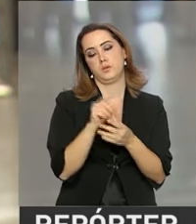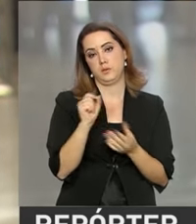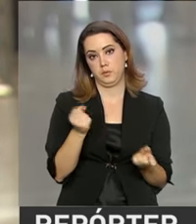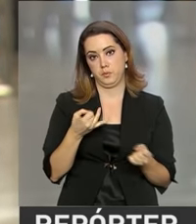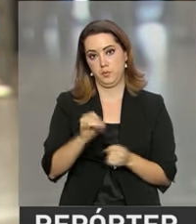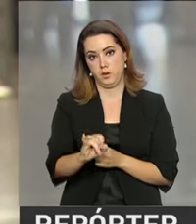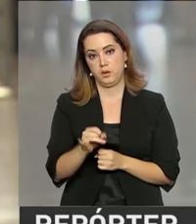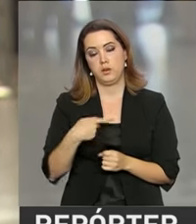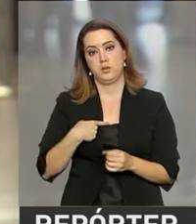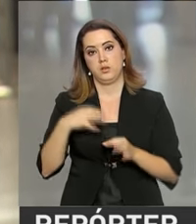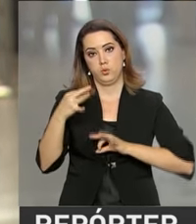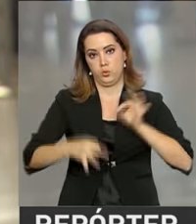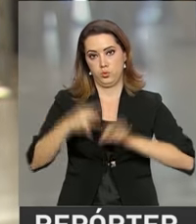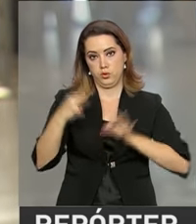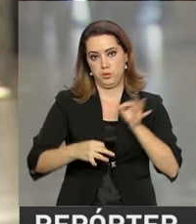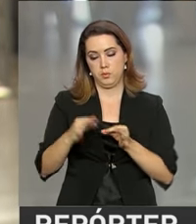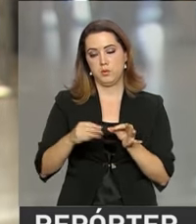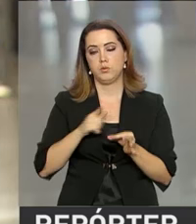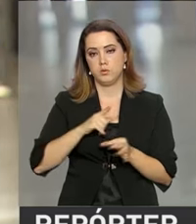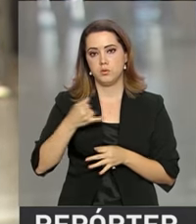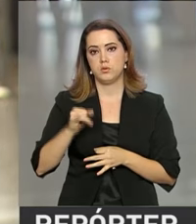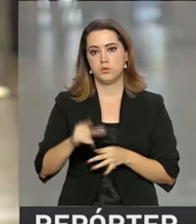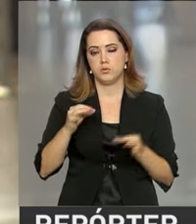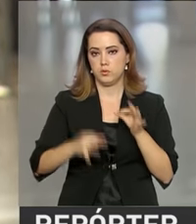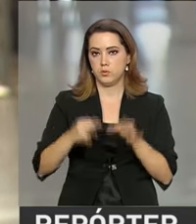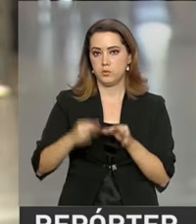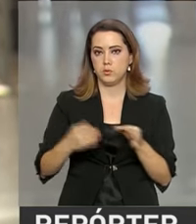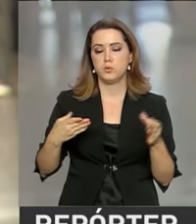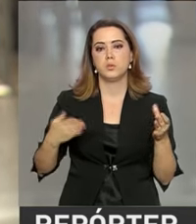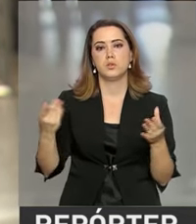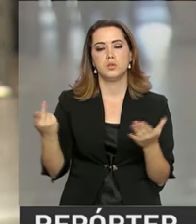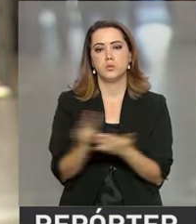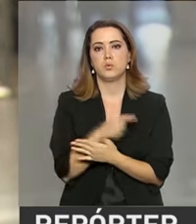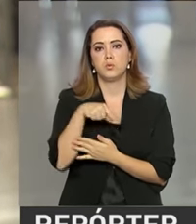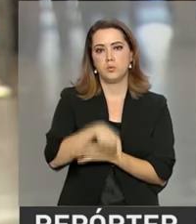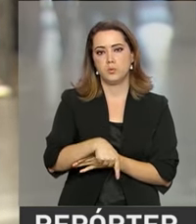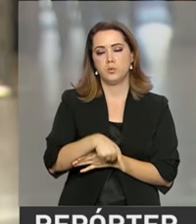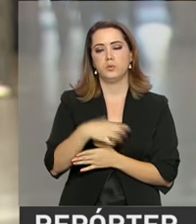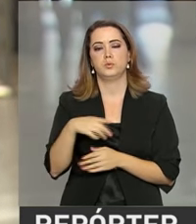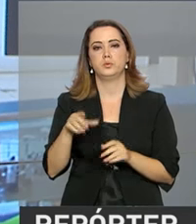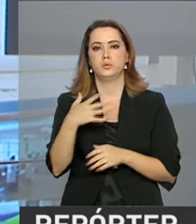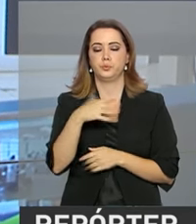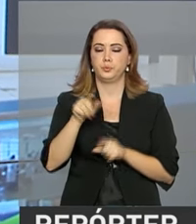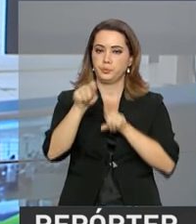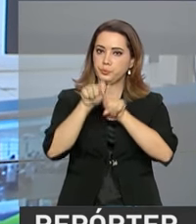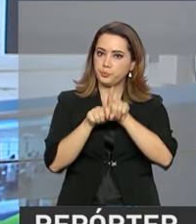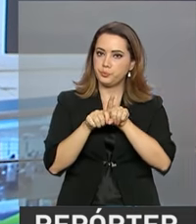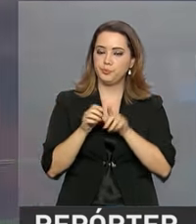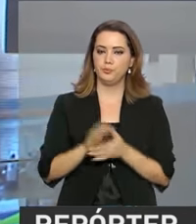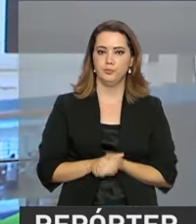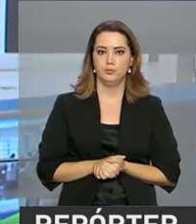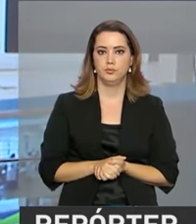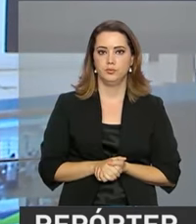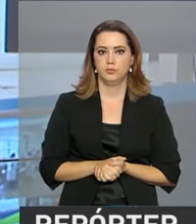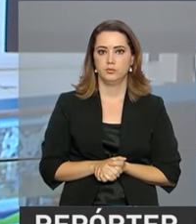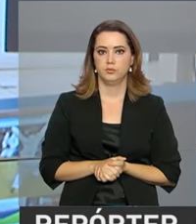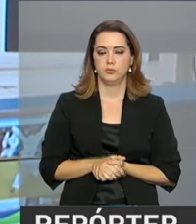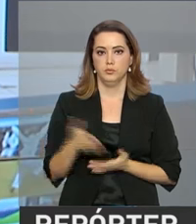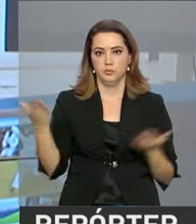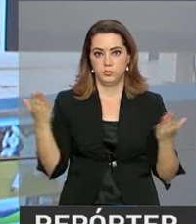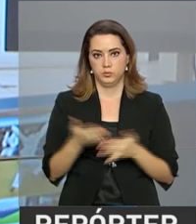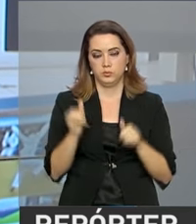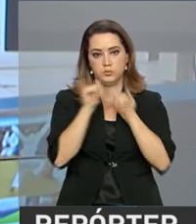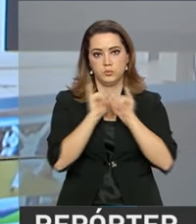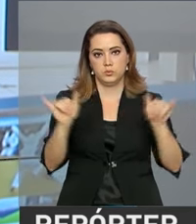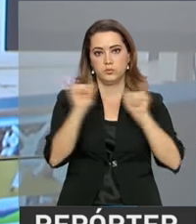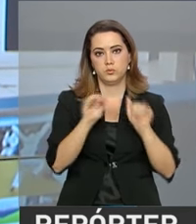nesta etapa, deve ocorrer no fim deste mês. De Brasília, Paulo La Sálvia. Foi lançado hoje no Rio de